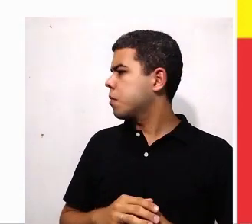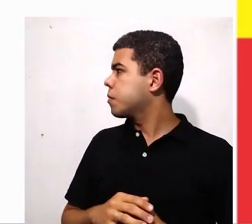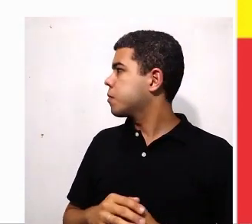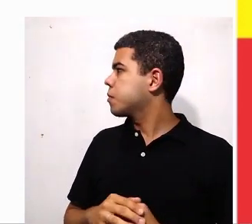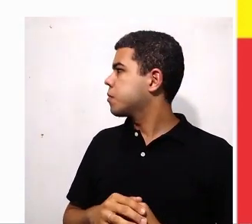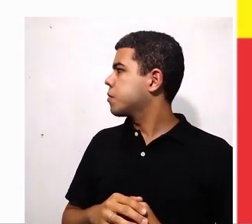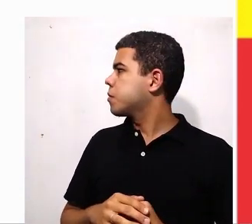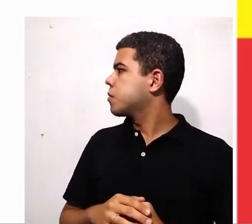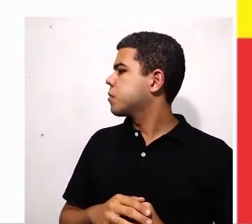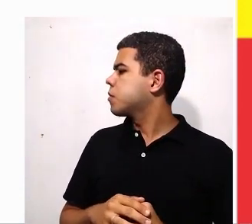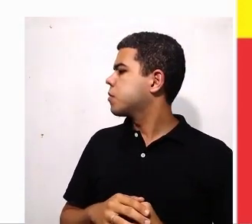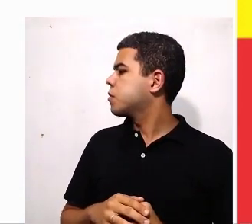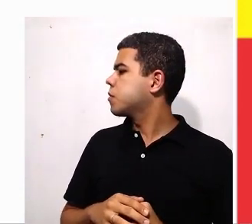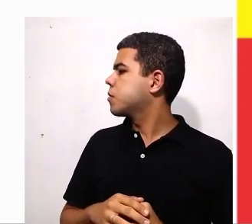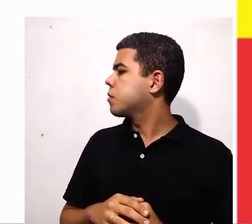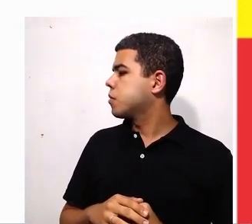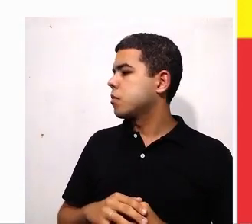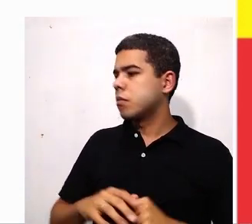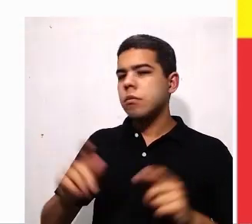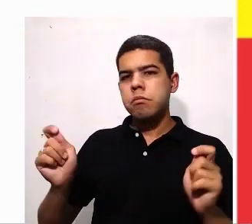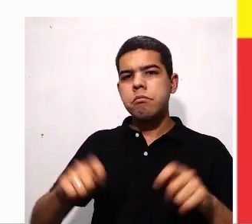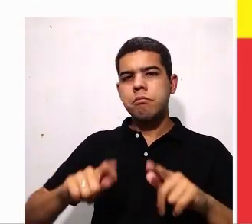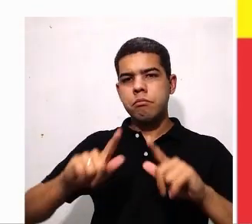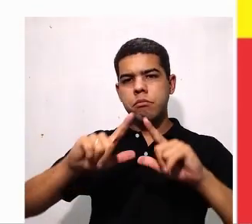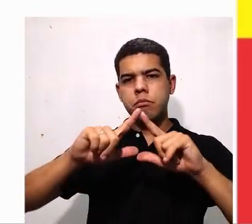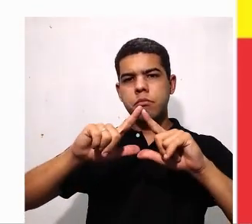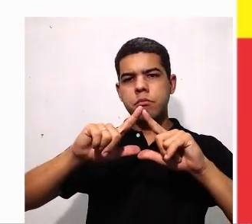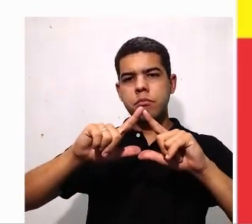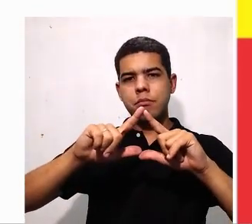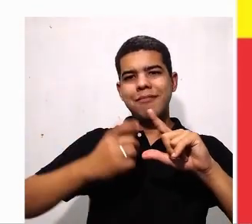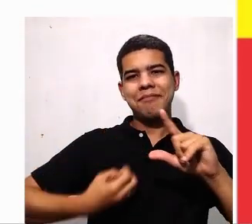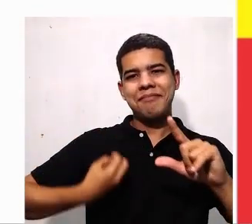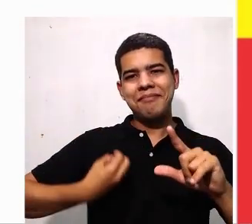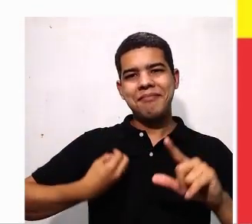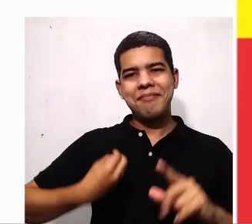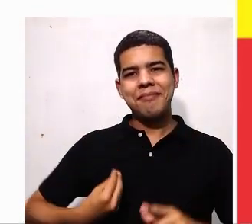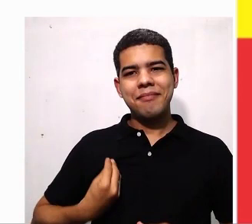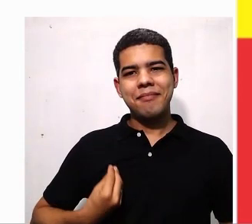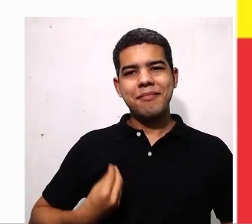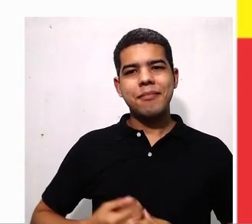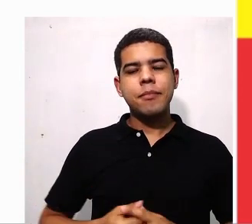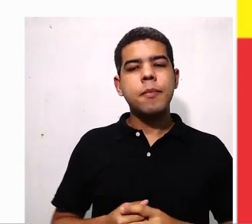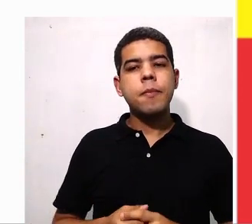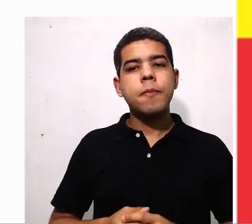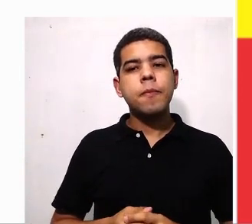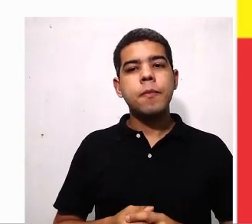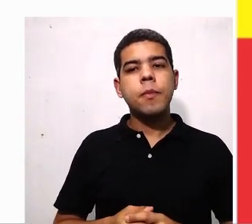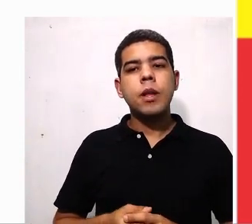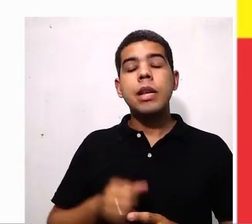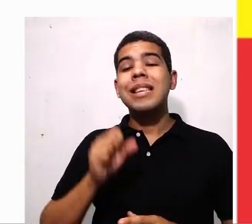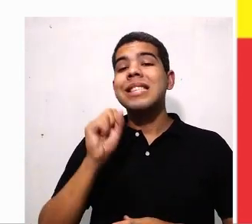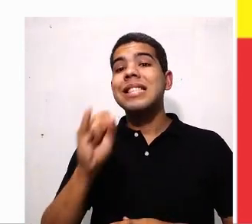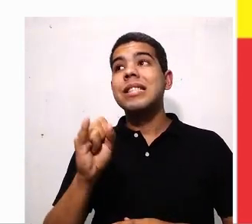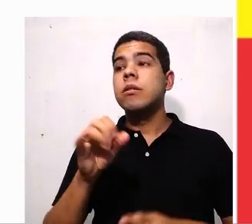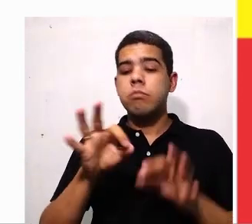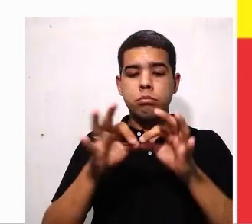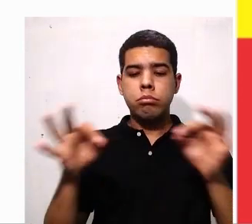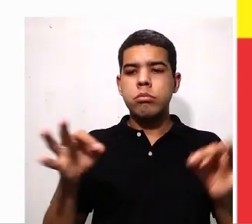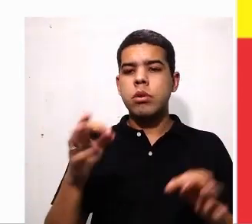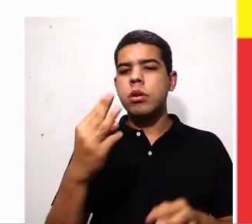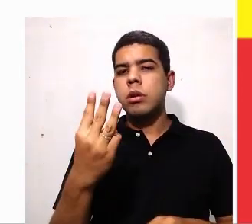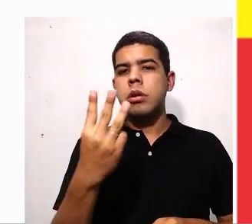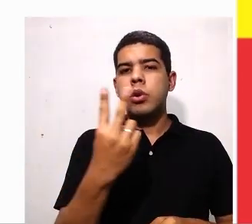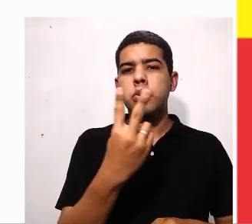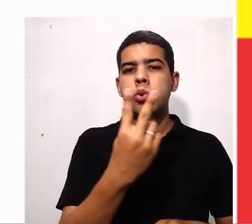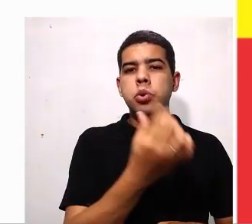6, será que formamos um triângulo? 2, 3 e 6. Será que formamos? Então, ó. Pegamos as medidas e